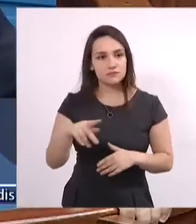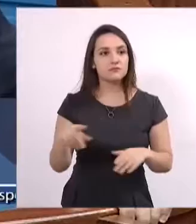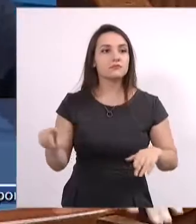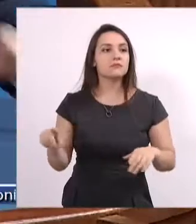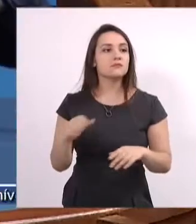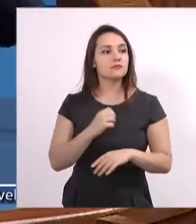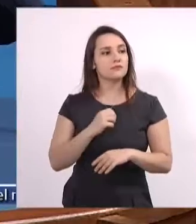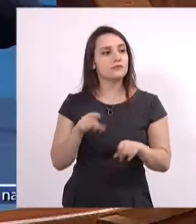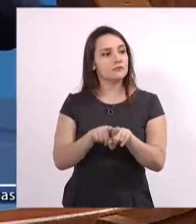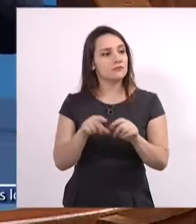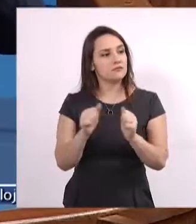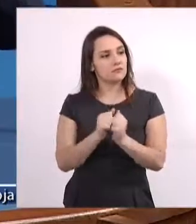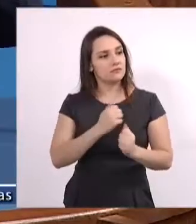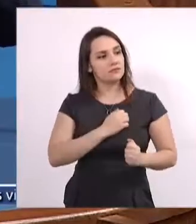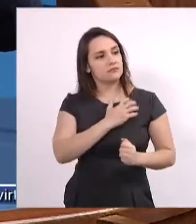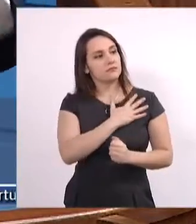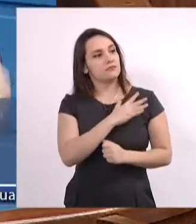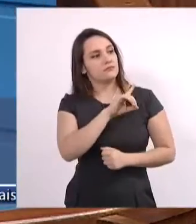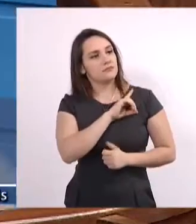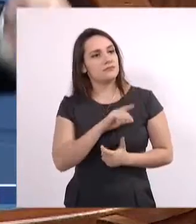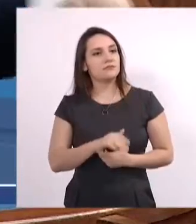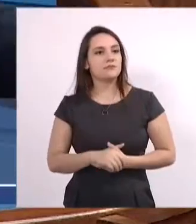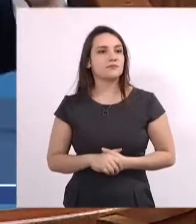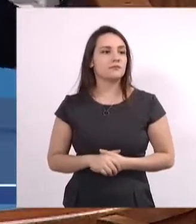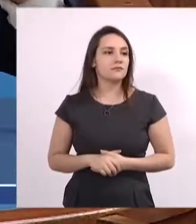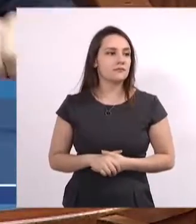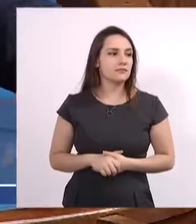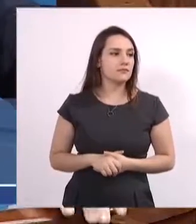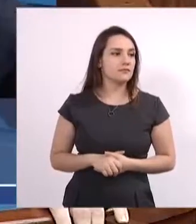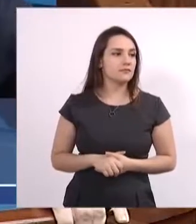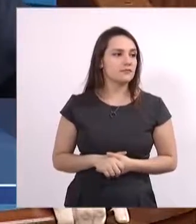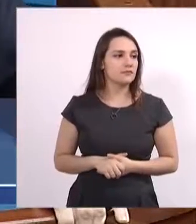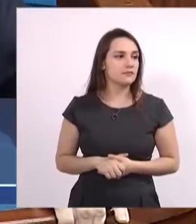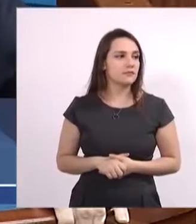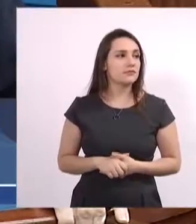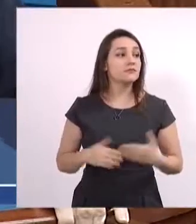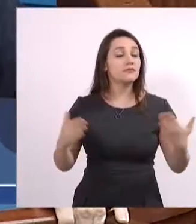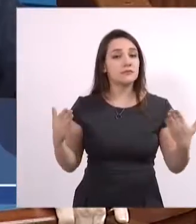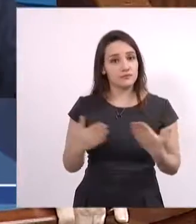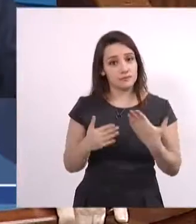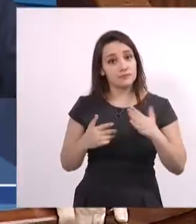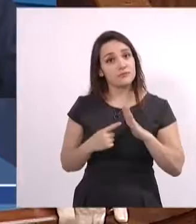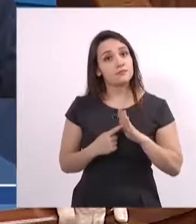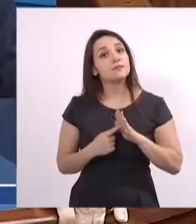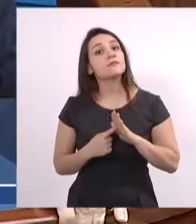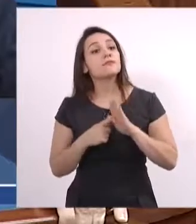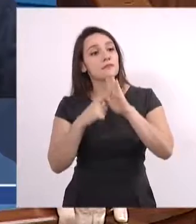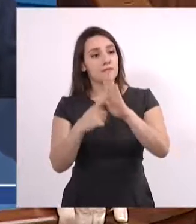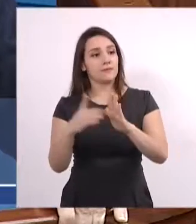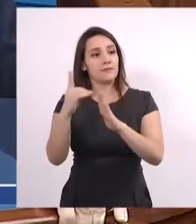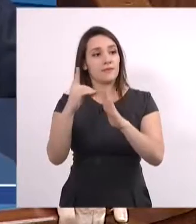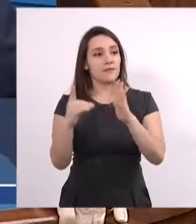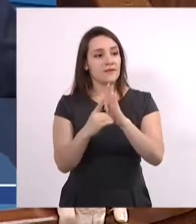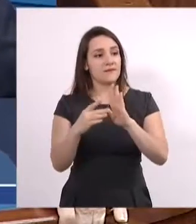coronel Davi, Jair Bolsonaro, ter sido publicado agora,